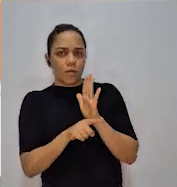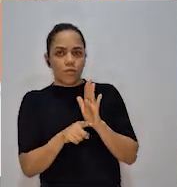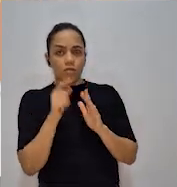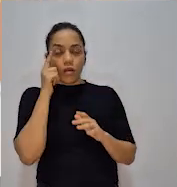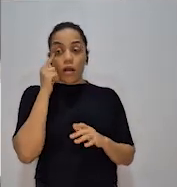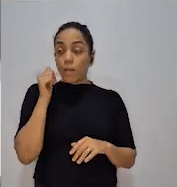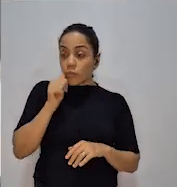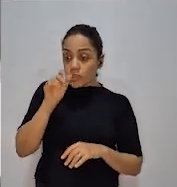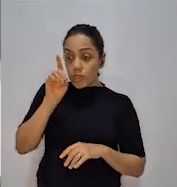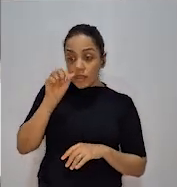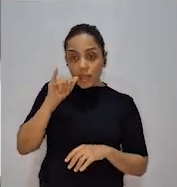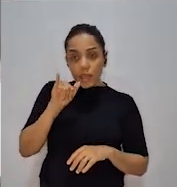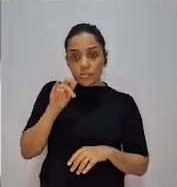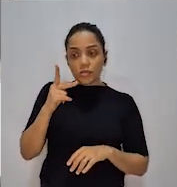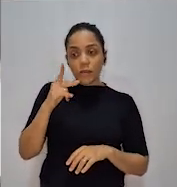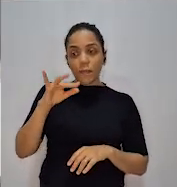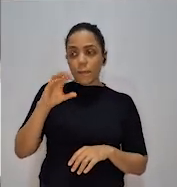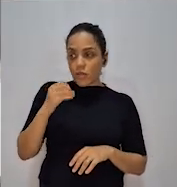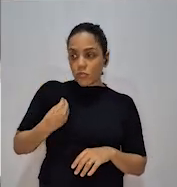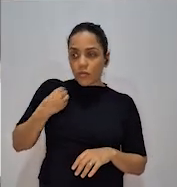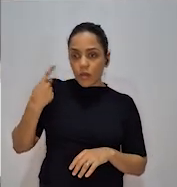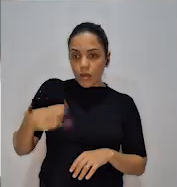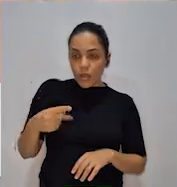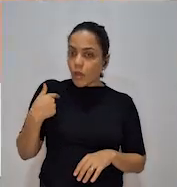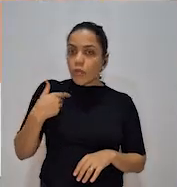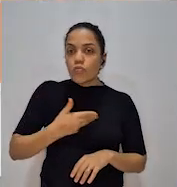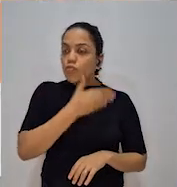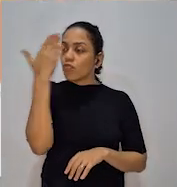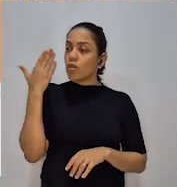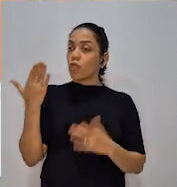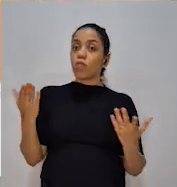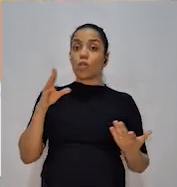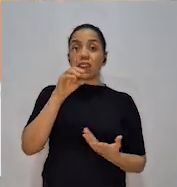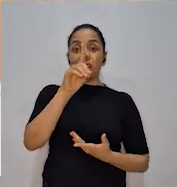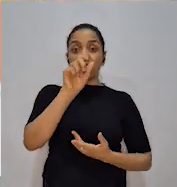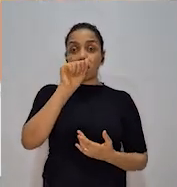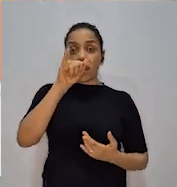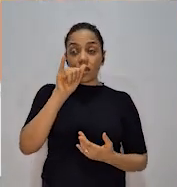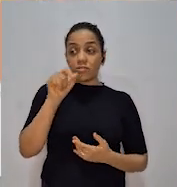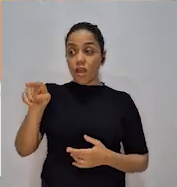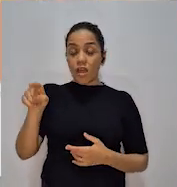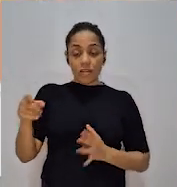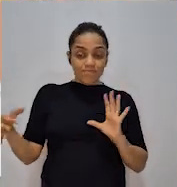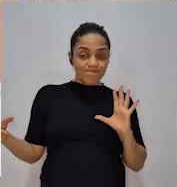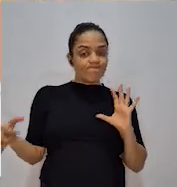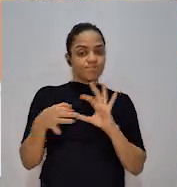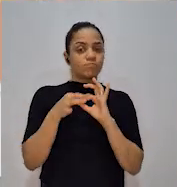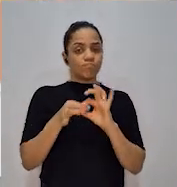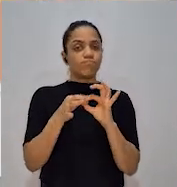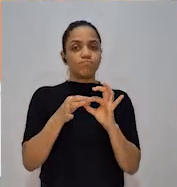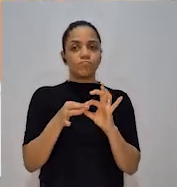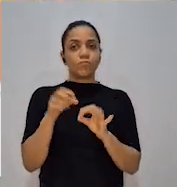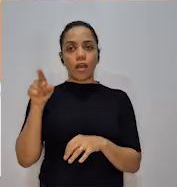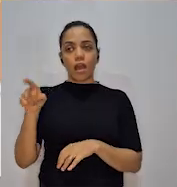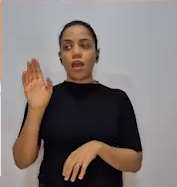tá aqui, é isso? Isso. Eu não vi Dani. Dani aqui é uma grande parceira. Dani já foi muito cliente